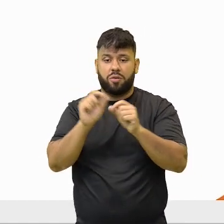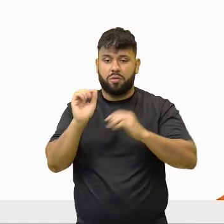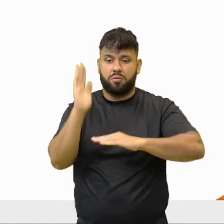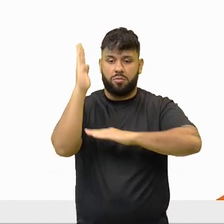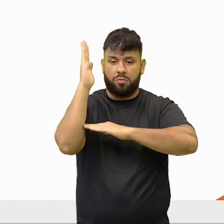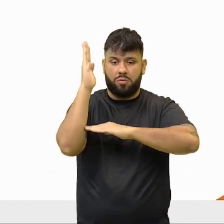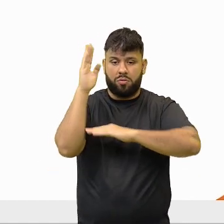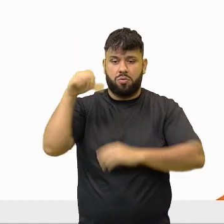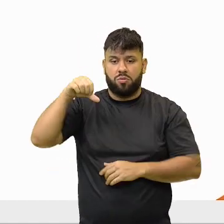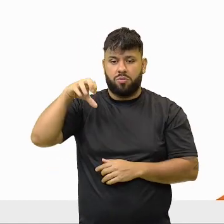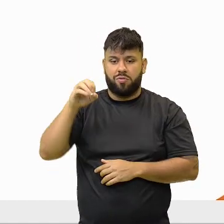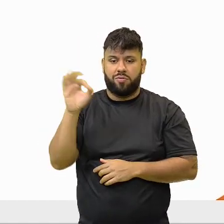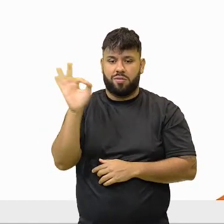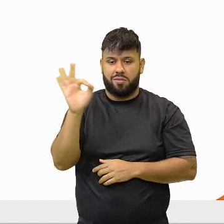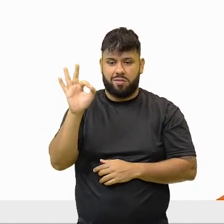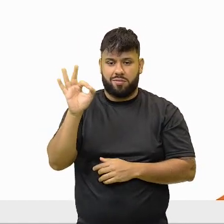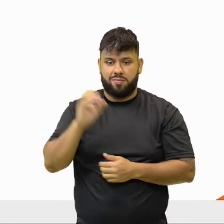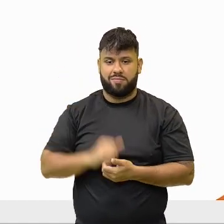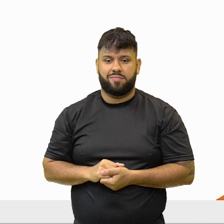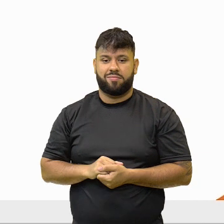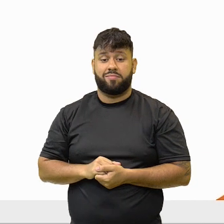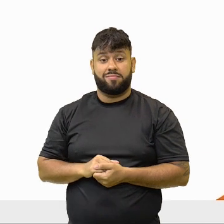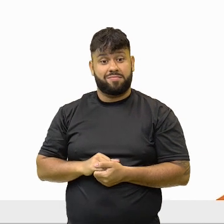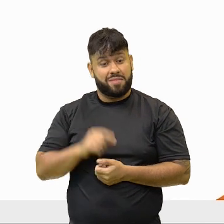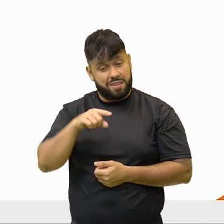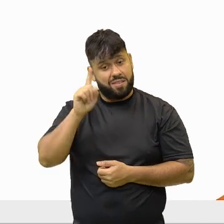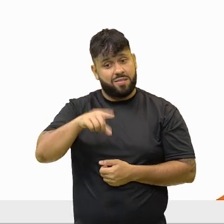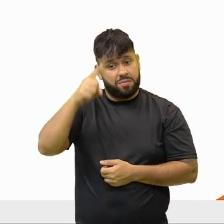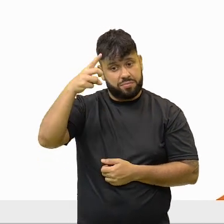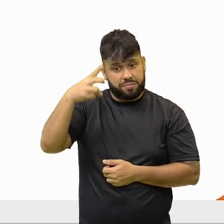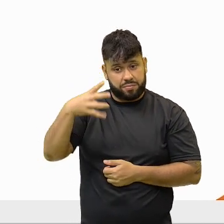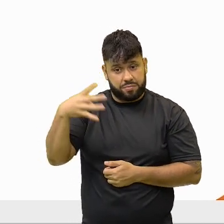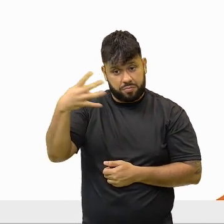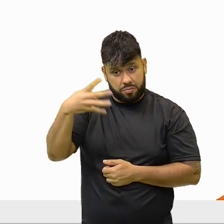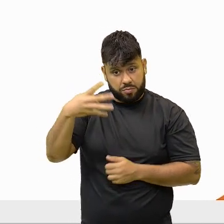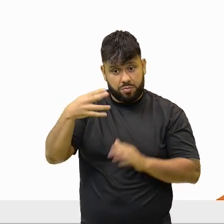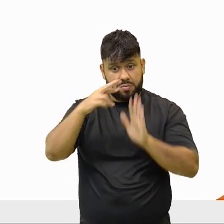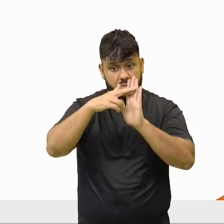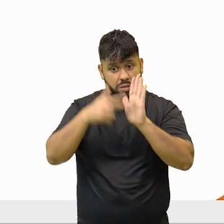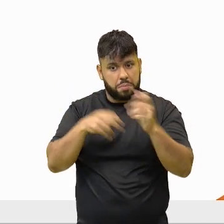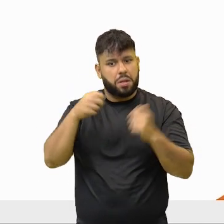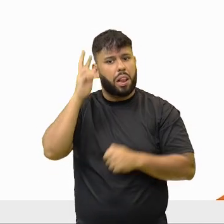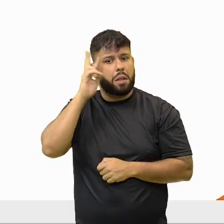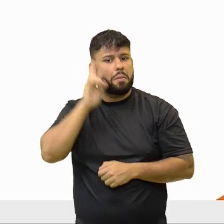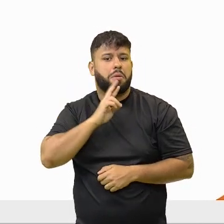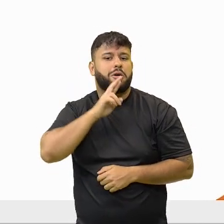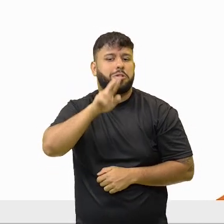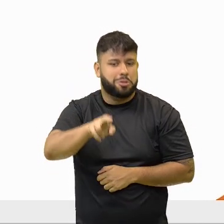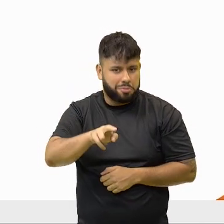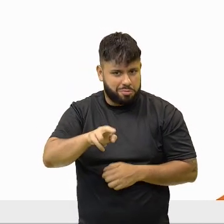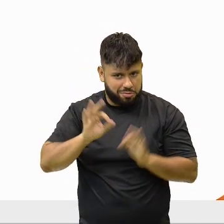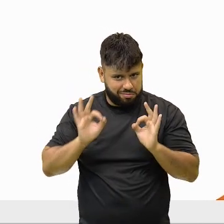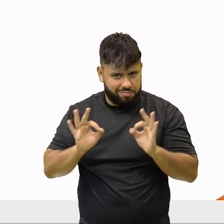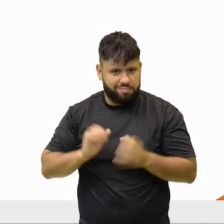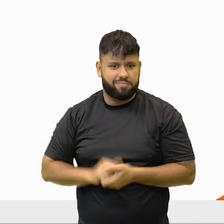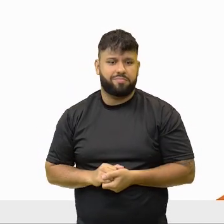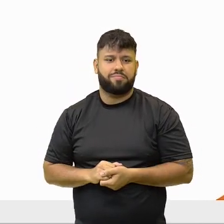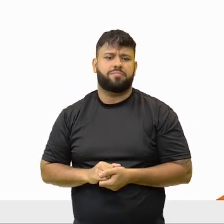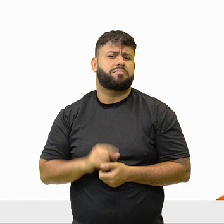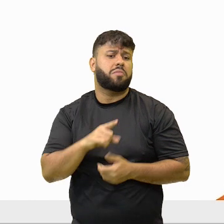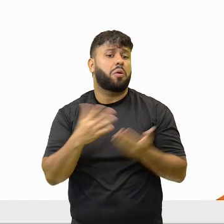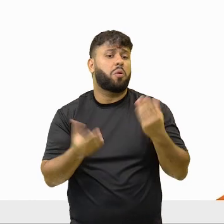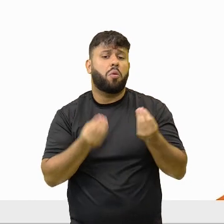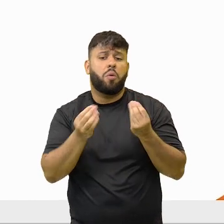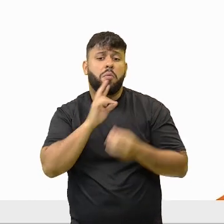90 graus com a superfície, correto? Essas são as 4 propriedades que você vai precisar lembrar para responder a questão. Então, qual a